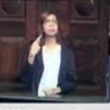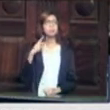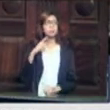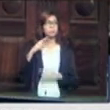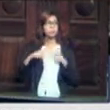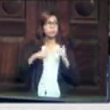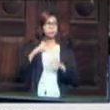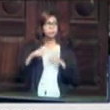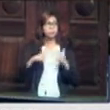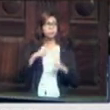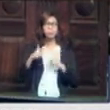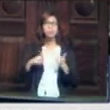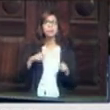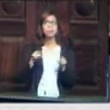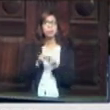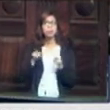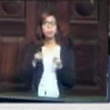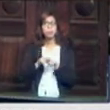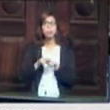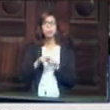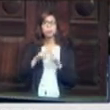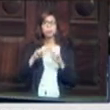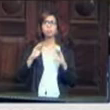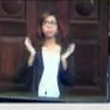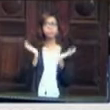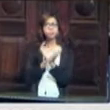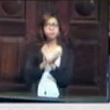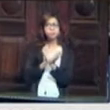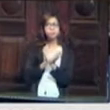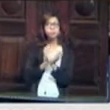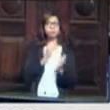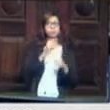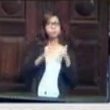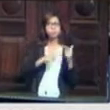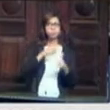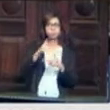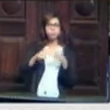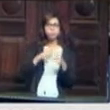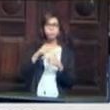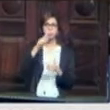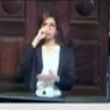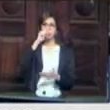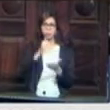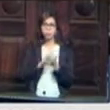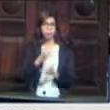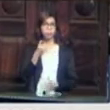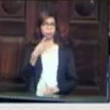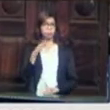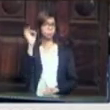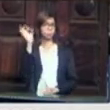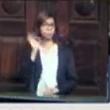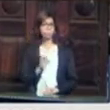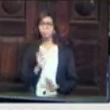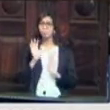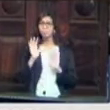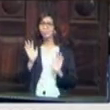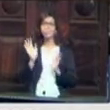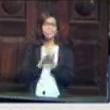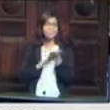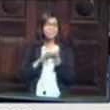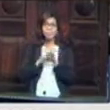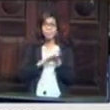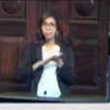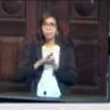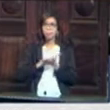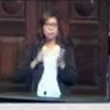que a equipe técnica do governo decidiu ser 14%, sem qualquer tipo